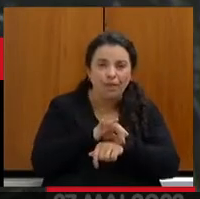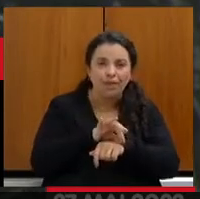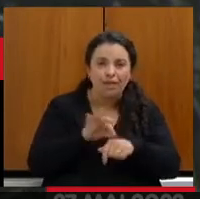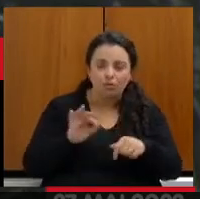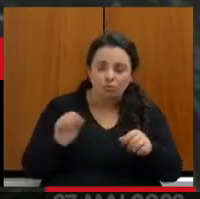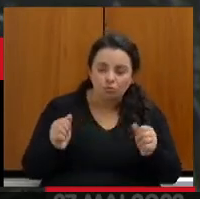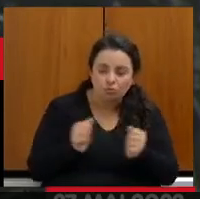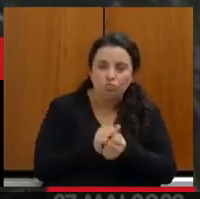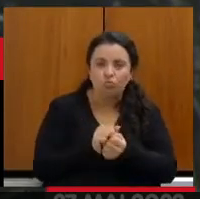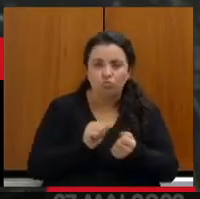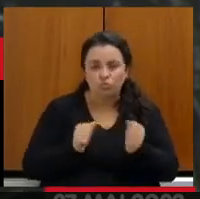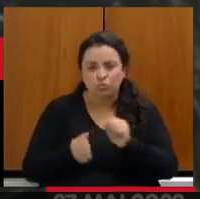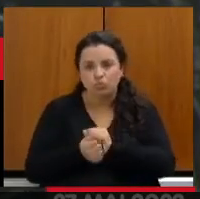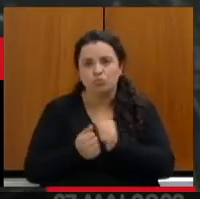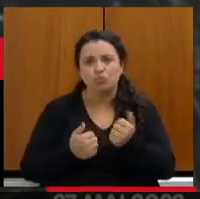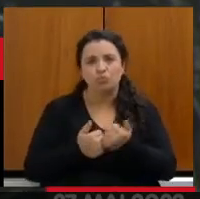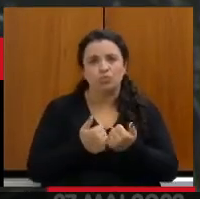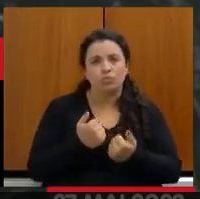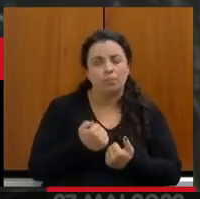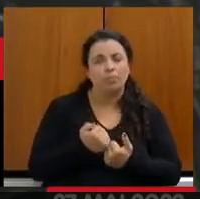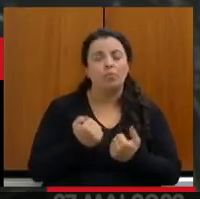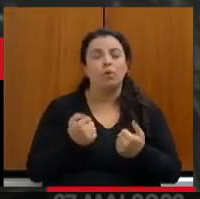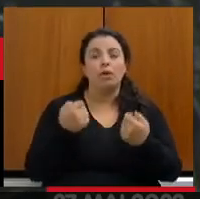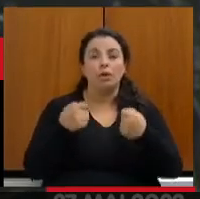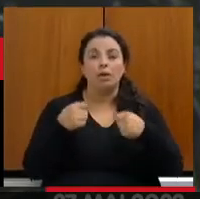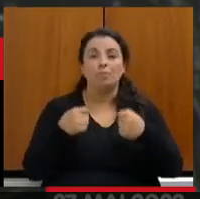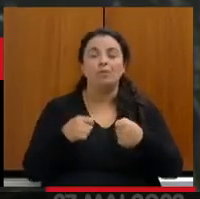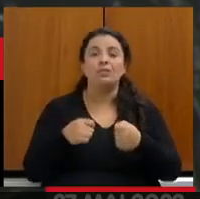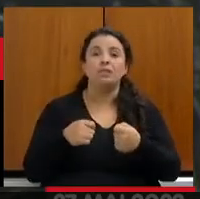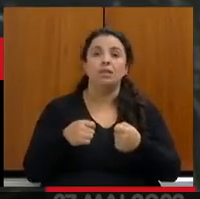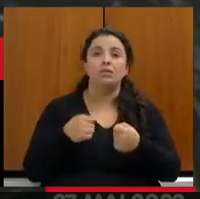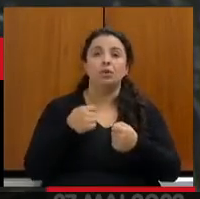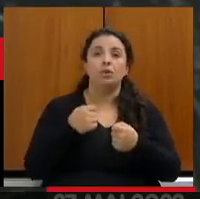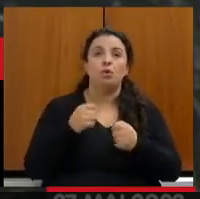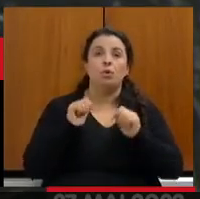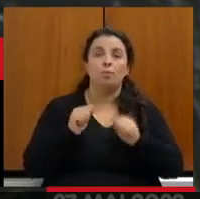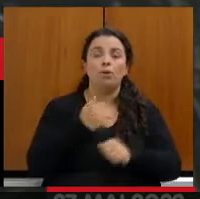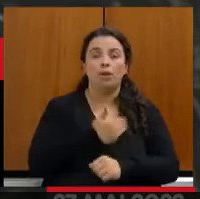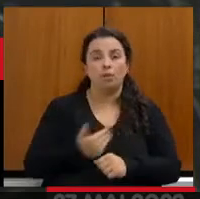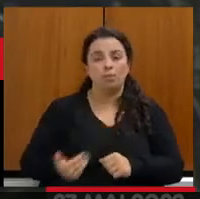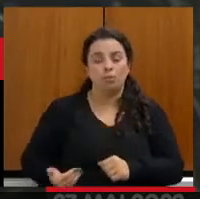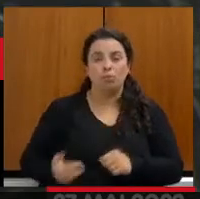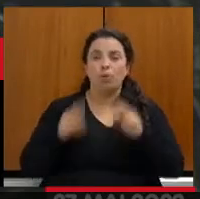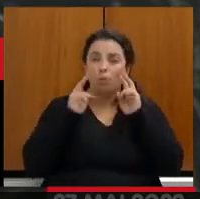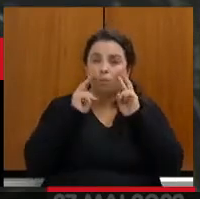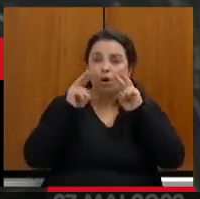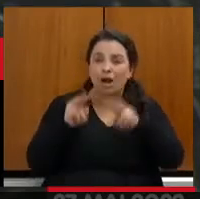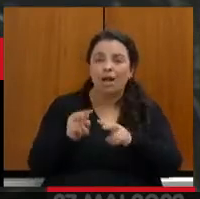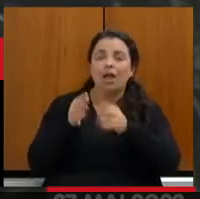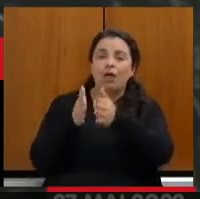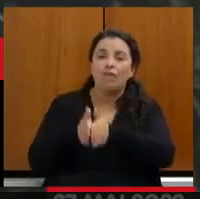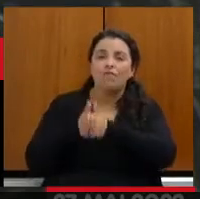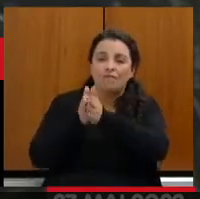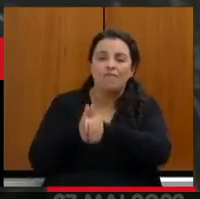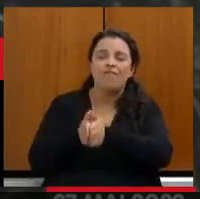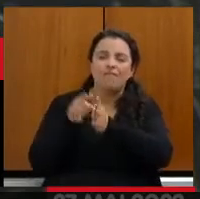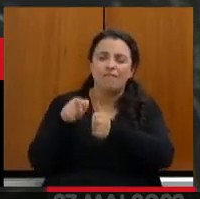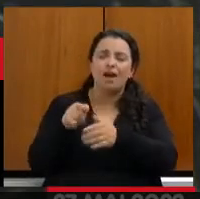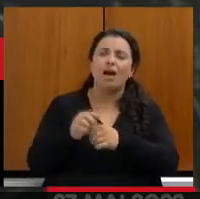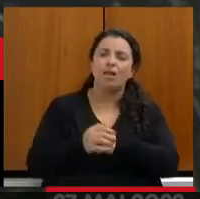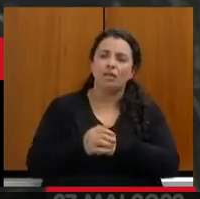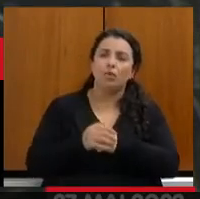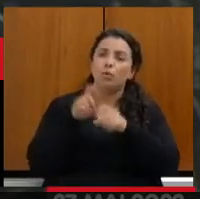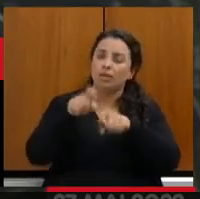necessário e que a gente precisa um pouco do poder público olhar para o interior do Estado e principalmente por Jequitinhonha